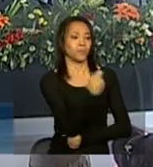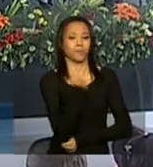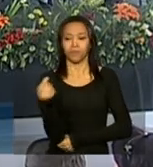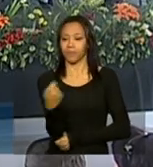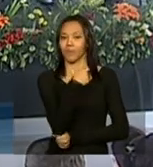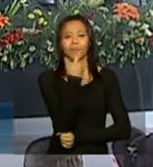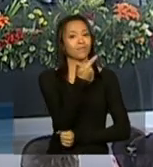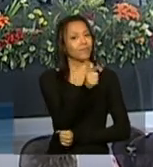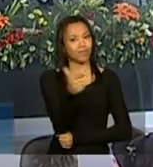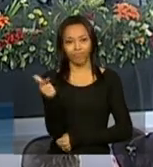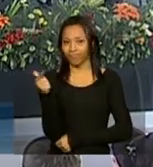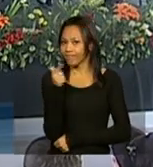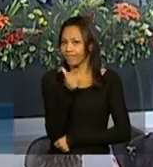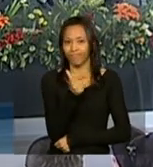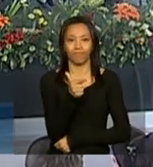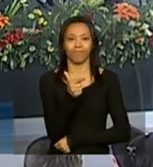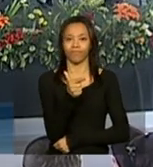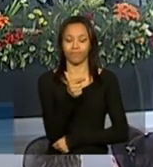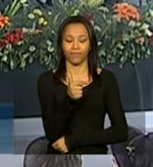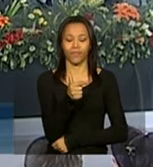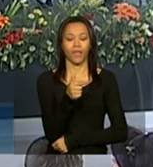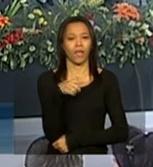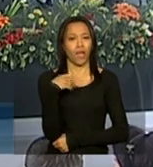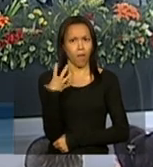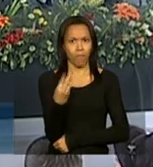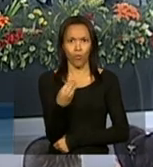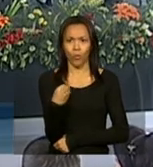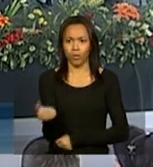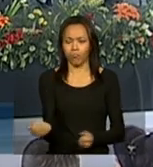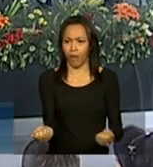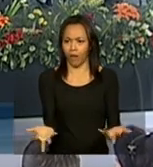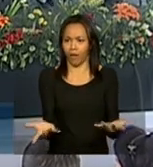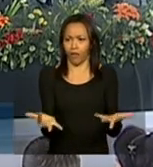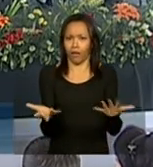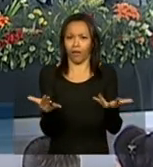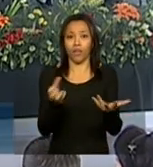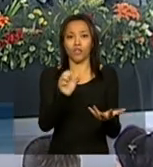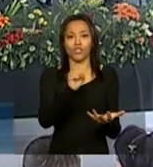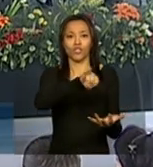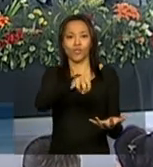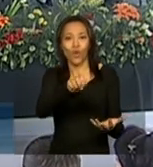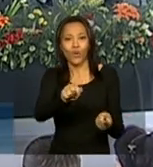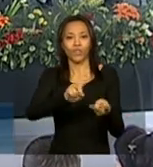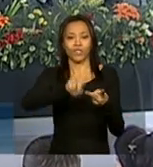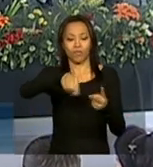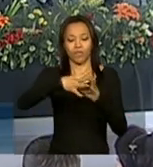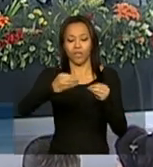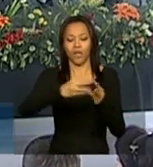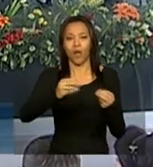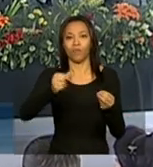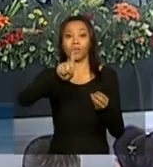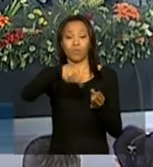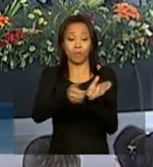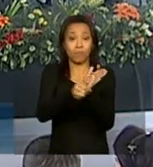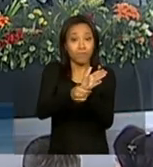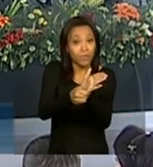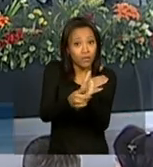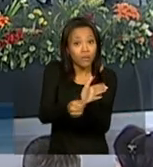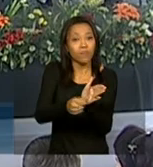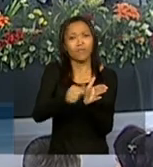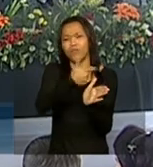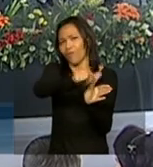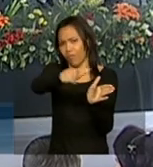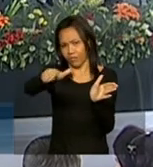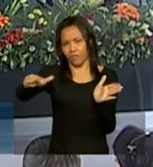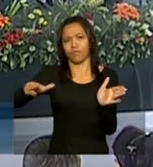aí o Piveta. É muita produção, soja, em seguida algodão, milho, dentre outras